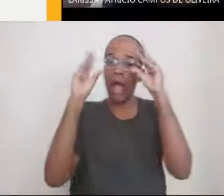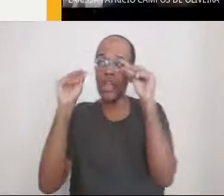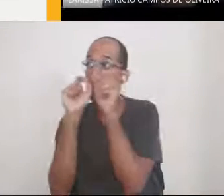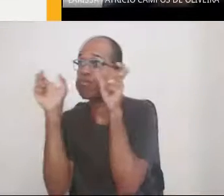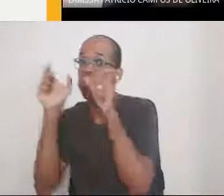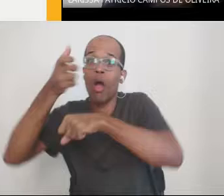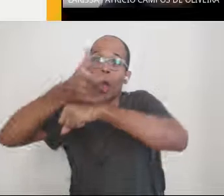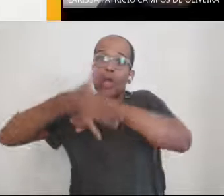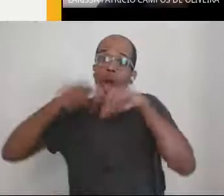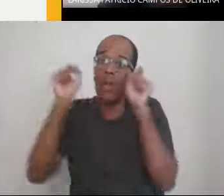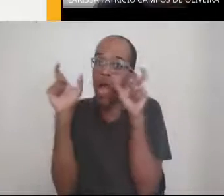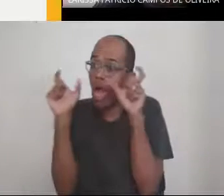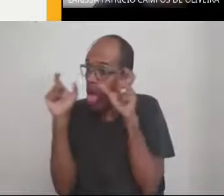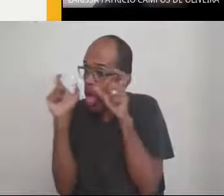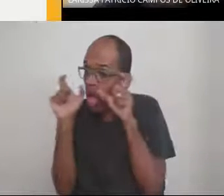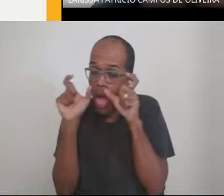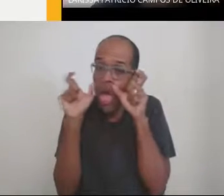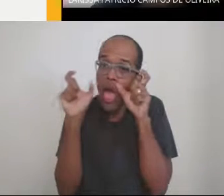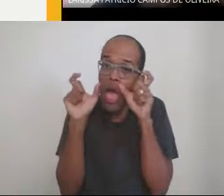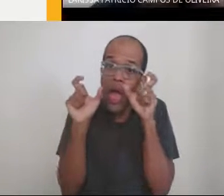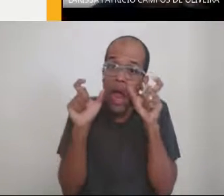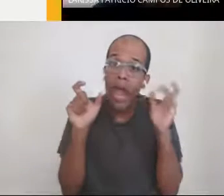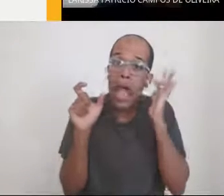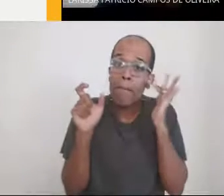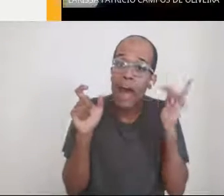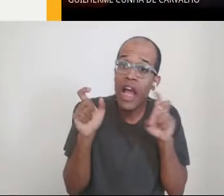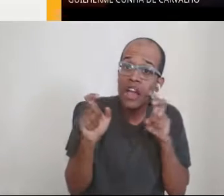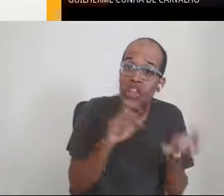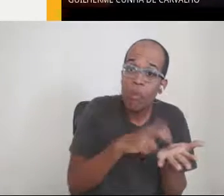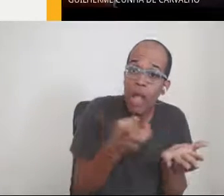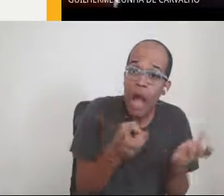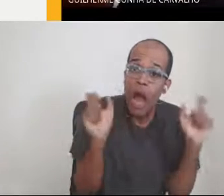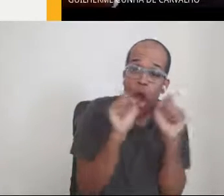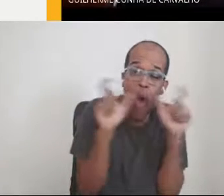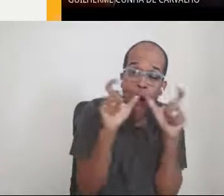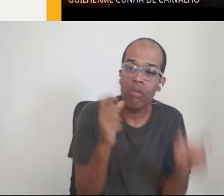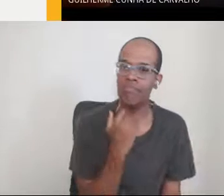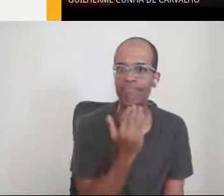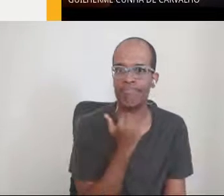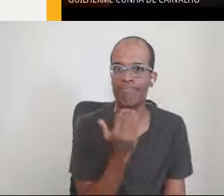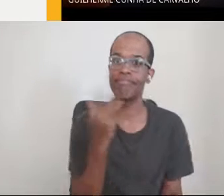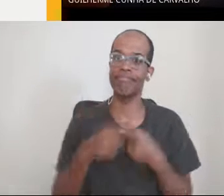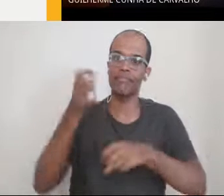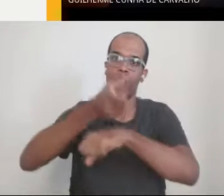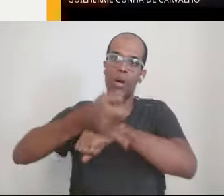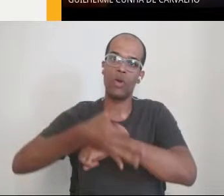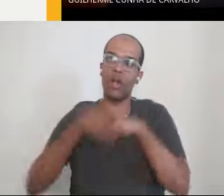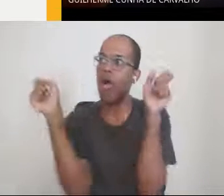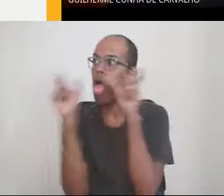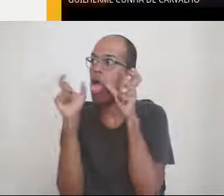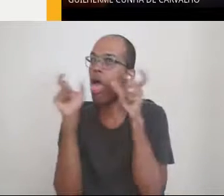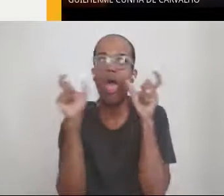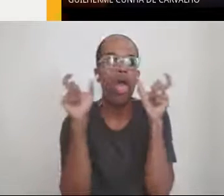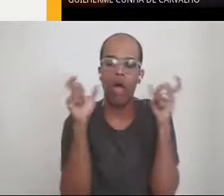passam a madrugada fazendo outras atividades e de dia não vai acordar mesmo, né? Uhum. E aí você veja só, às vezes,